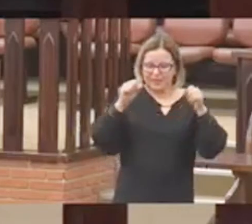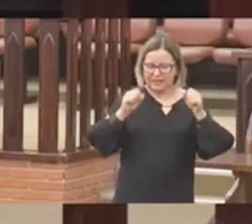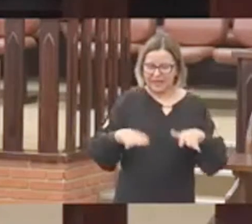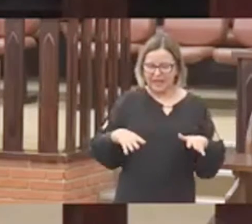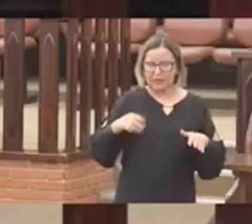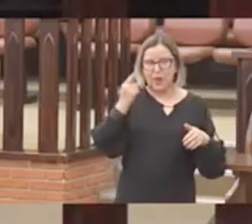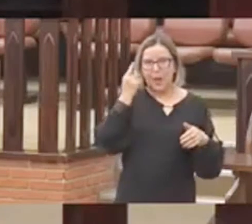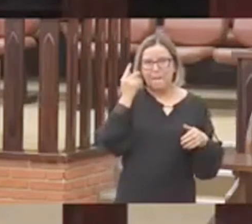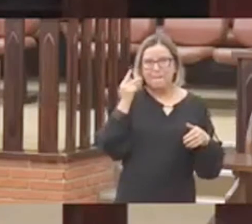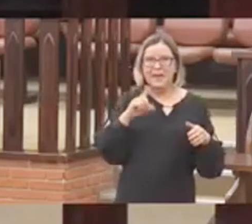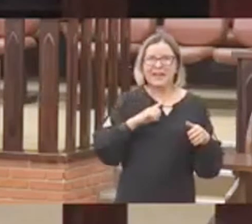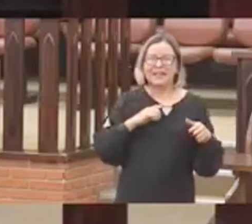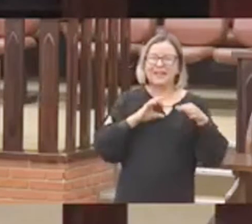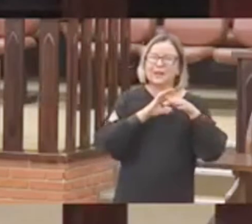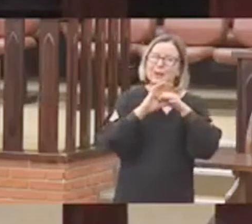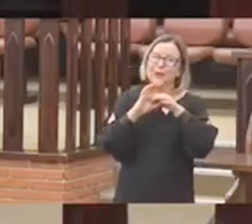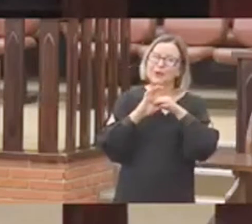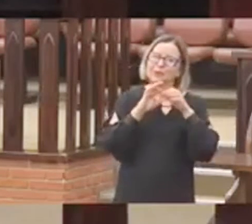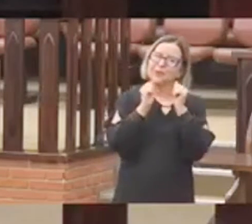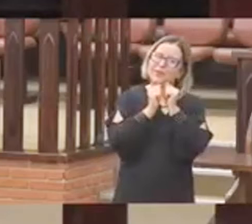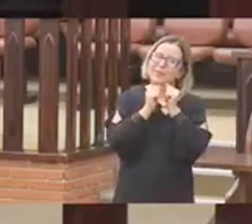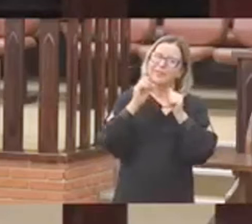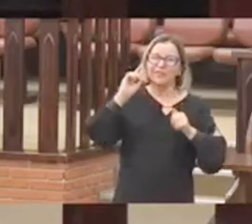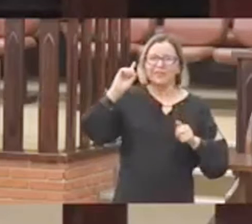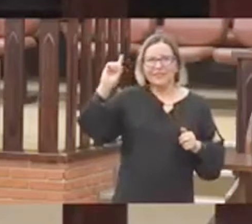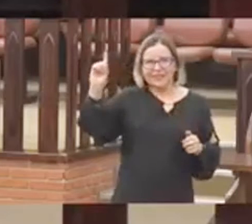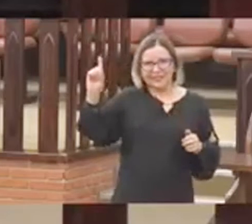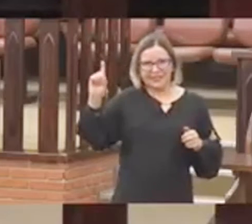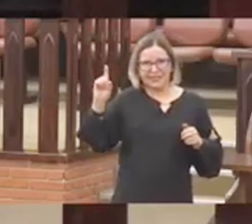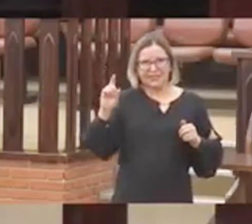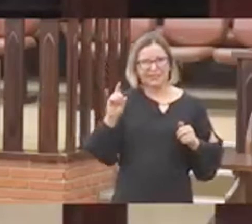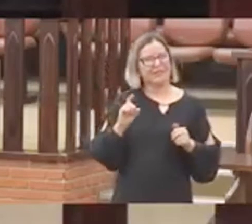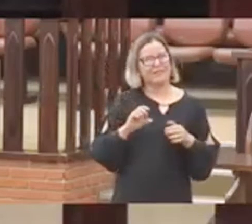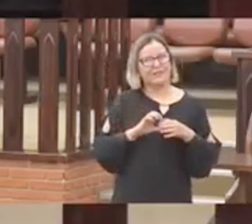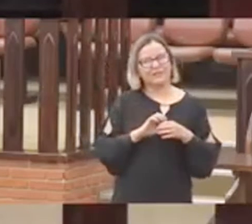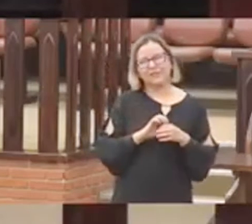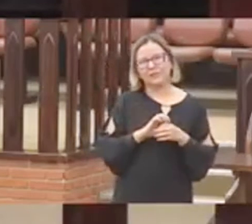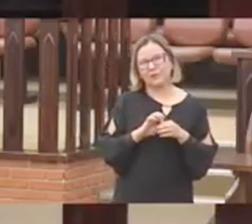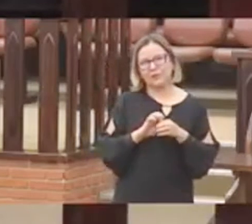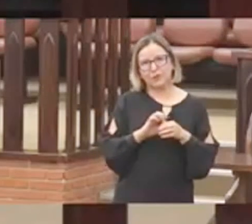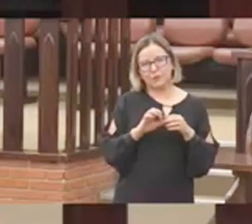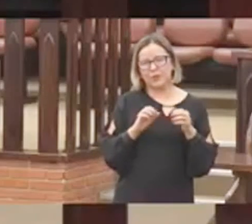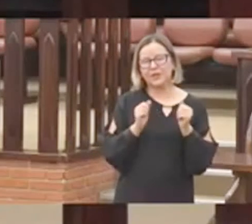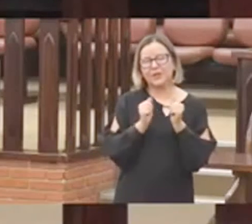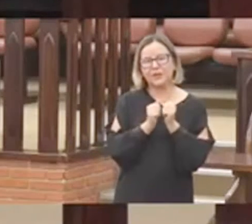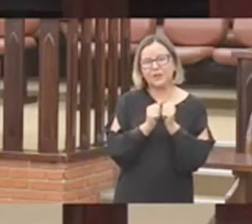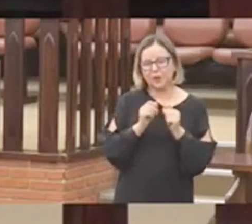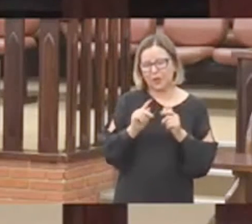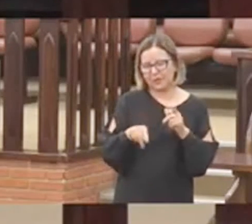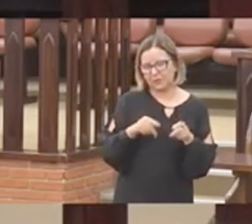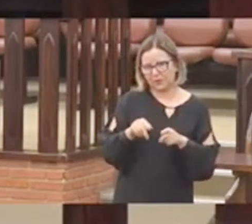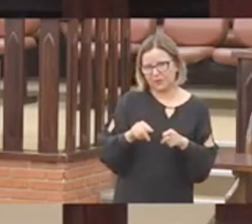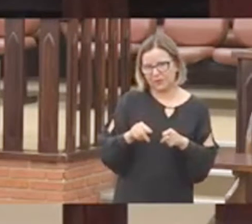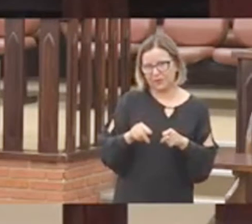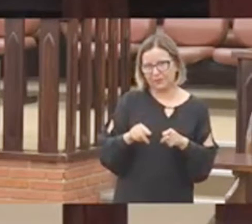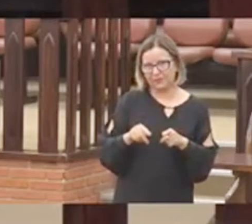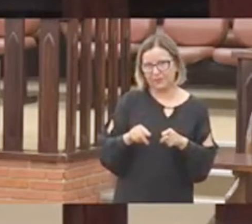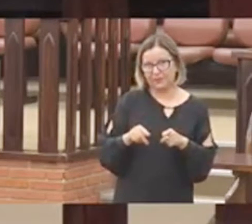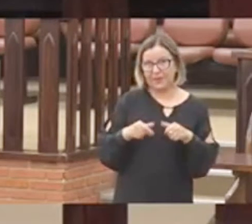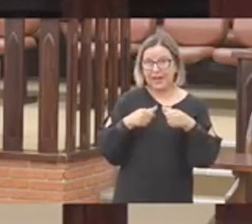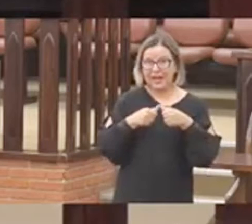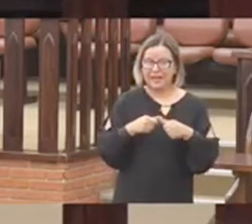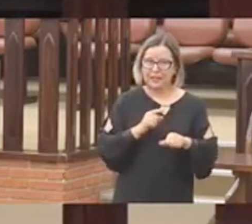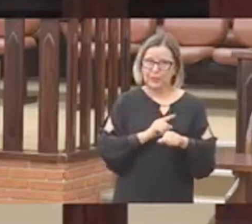viver isolado, distante das pessoas. O que nós estamos vivendo aqui não é projeto de Deus.